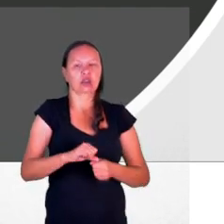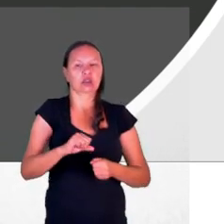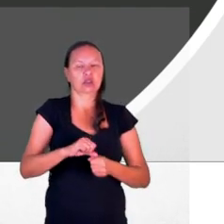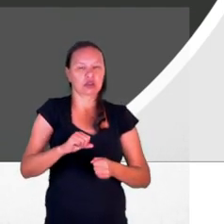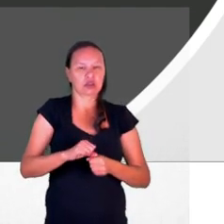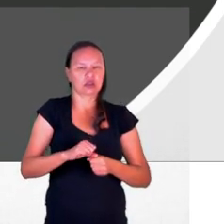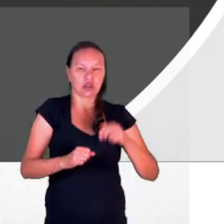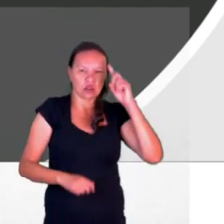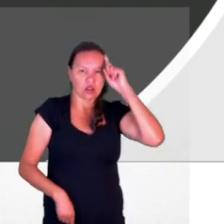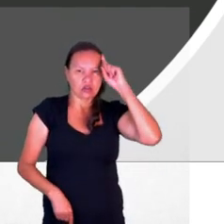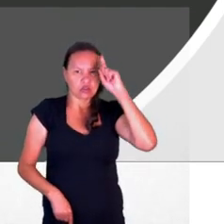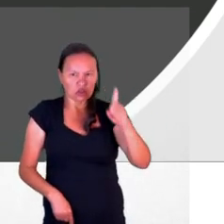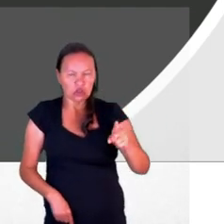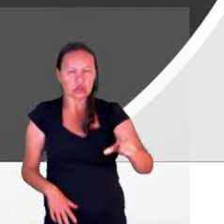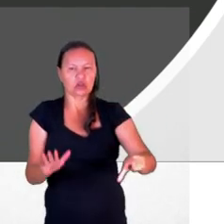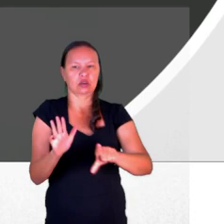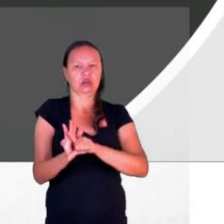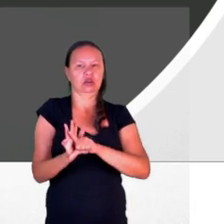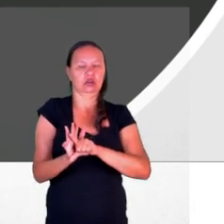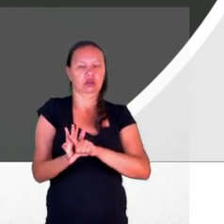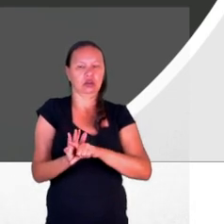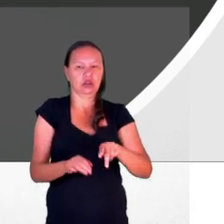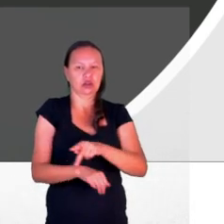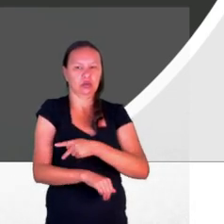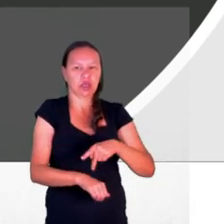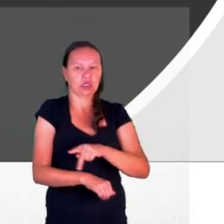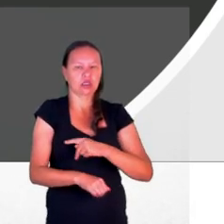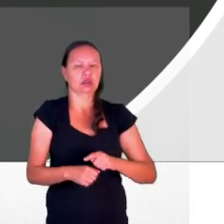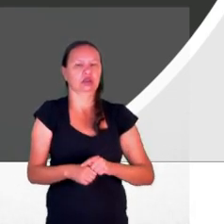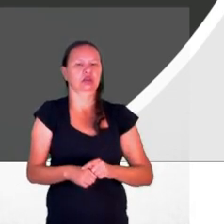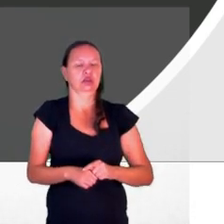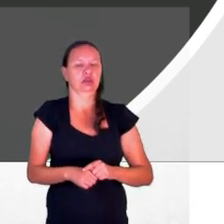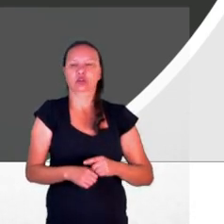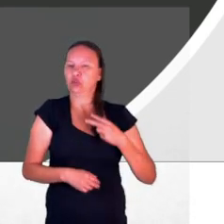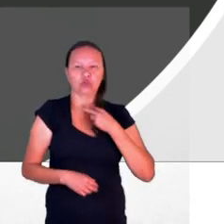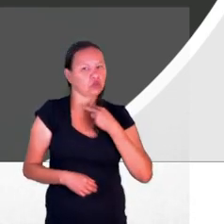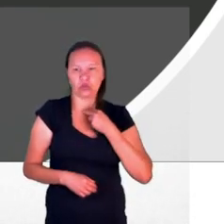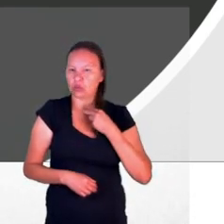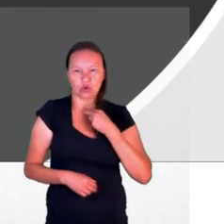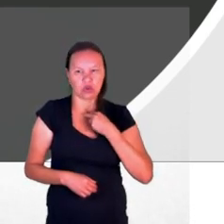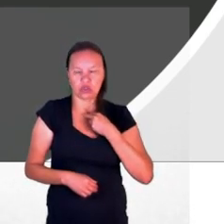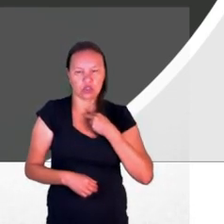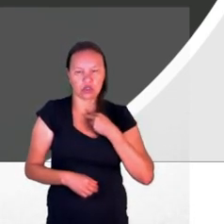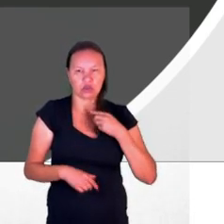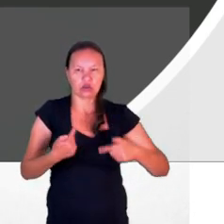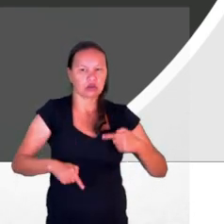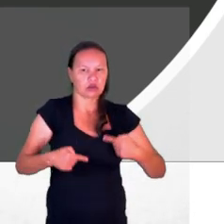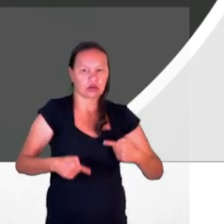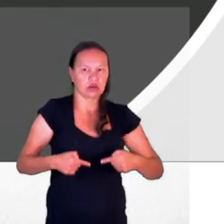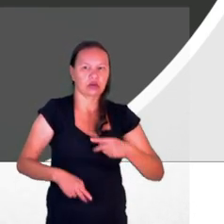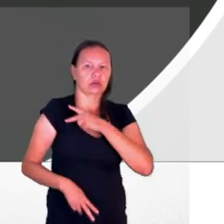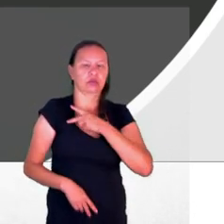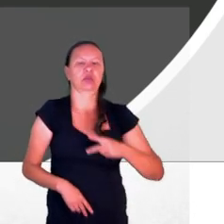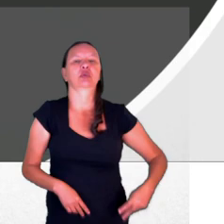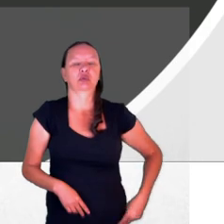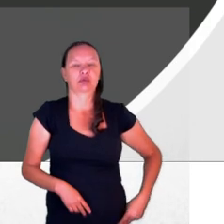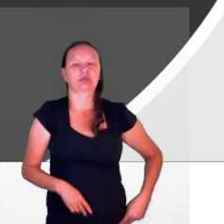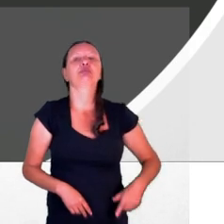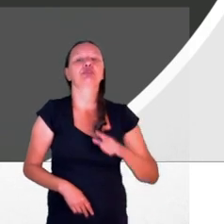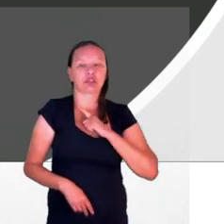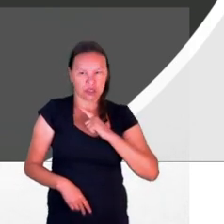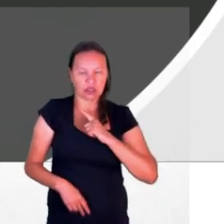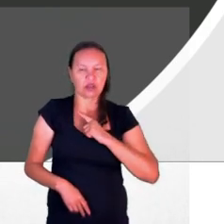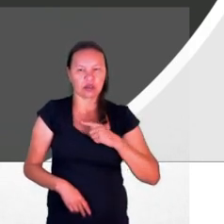obrigação eh do Estado né ele não pode não ter uma polí pública e ele tem que ter uma